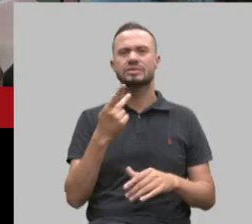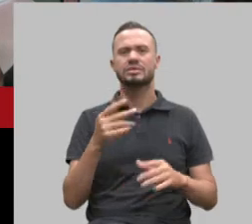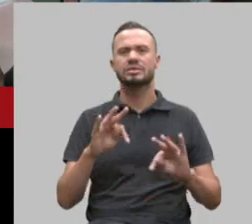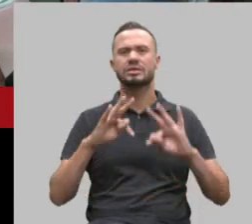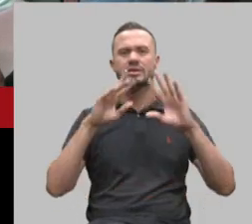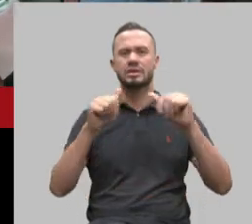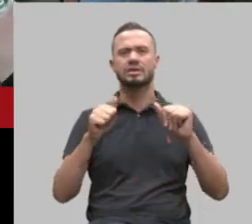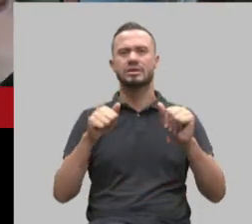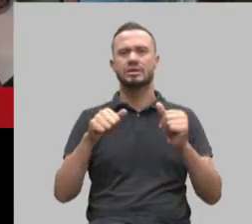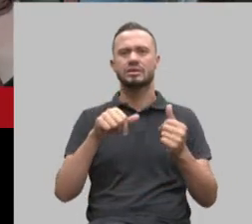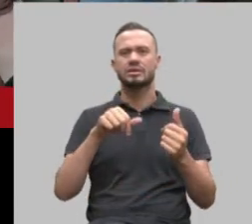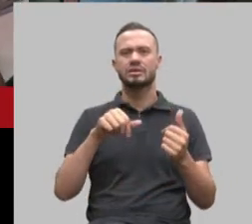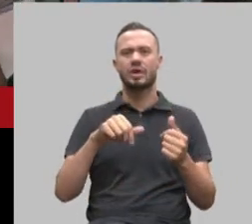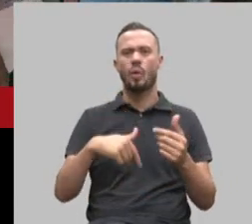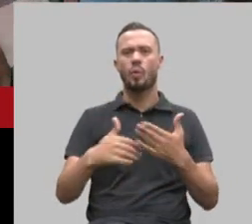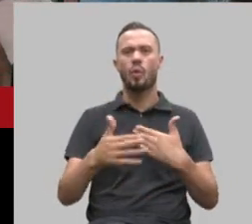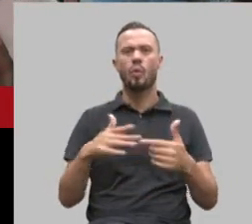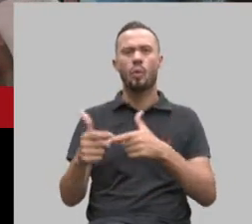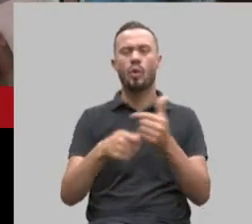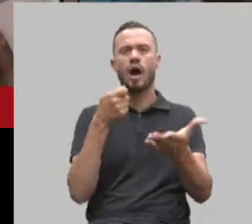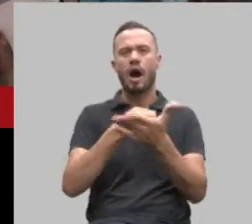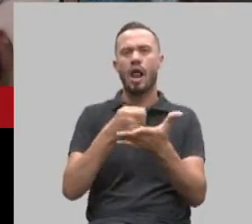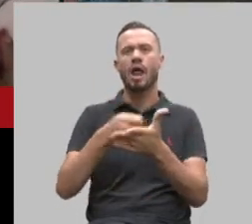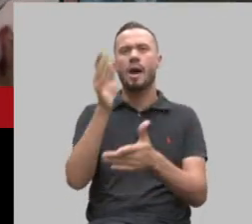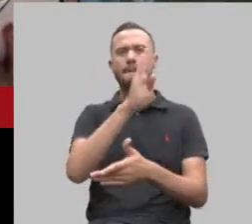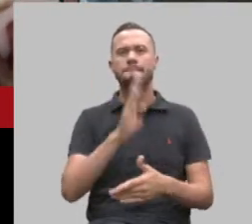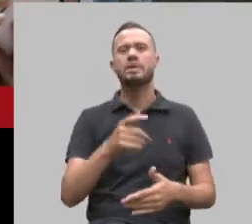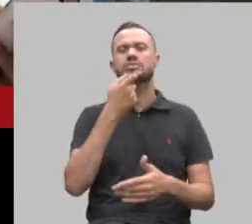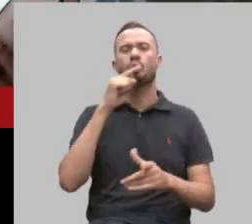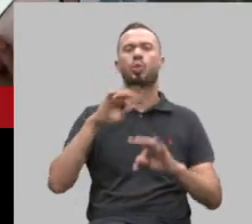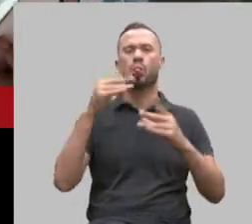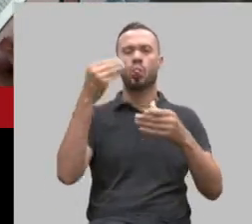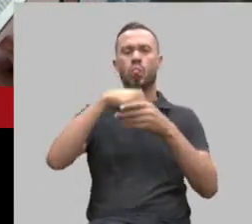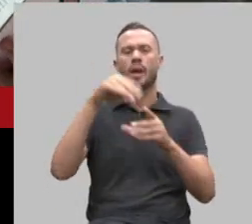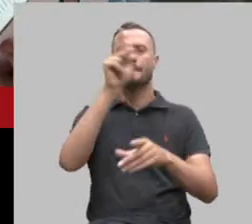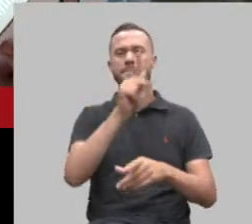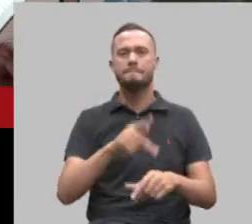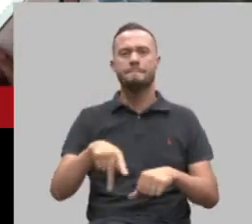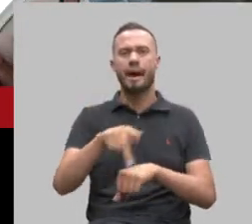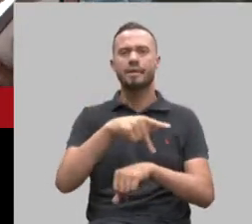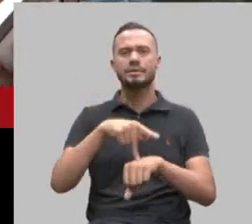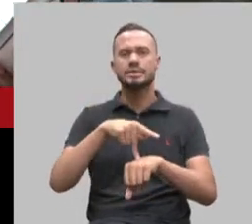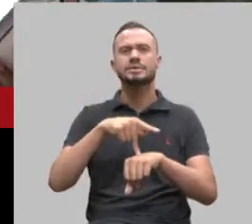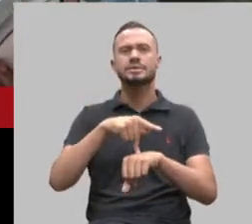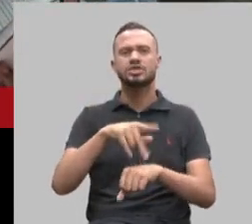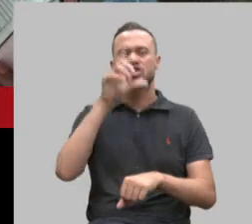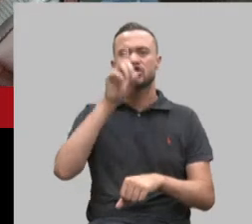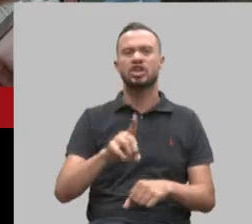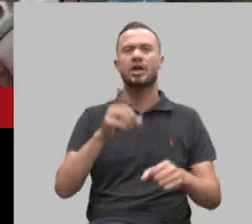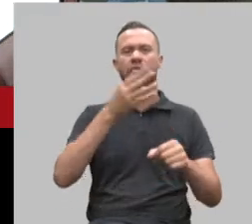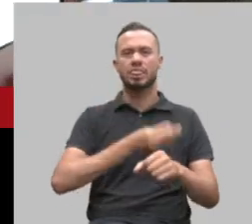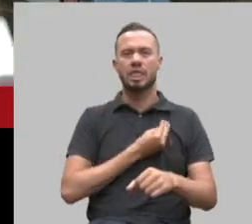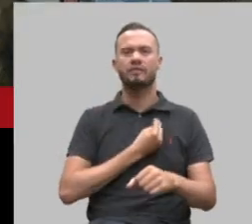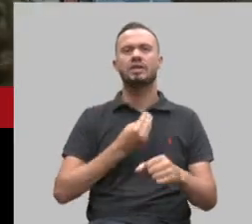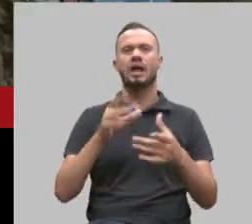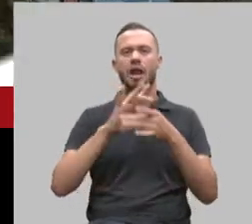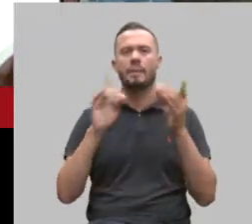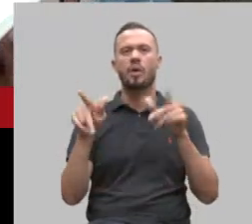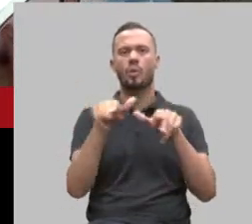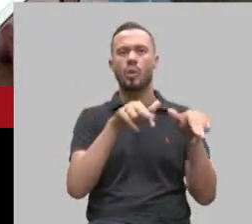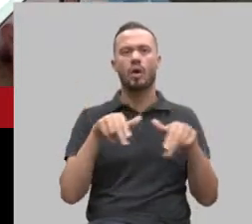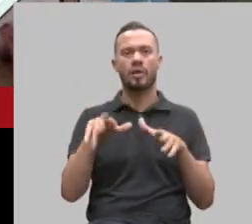de qualquer natureza garantindo seus brasileiros e estrangeiros existentes no país a inviolabilidade do direito à vida a liberdade a igualdade e